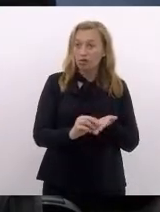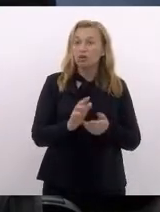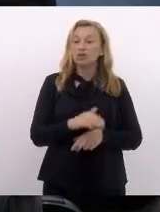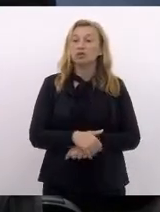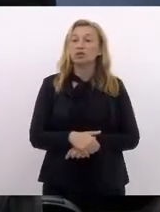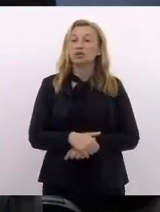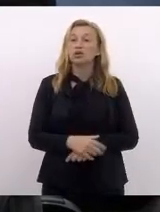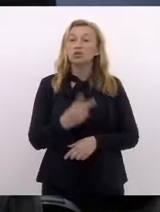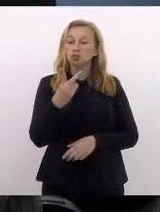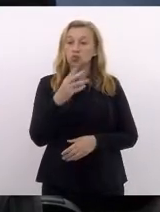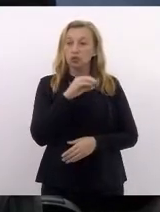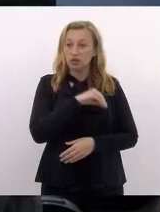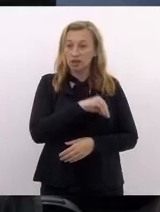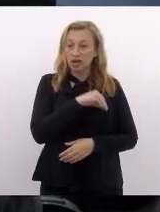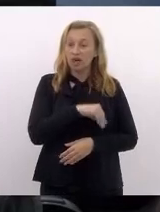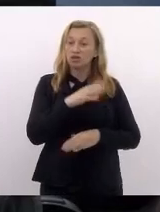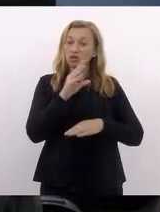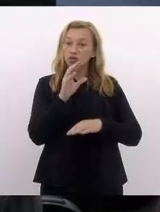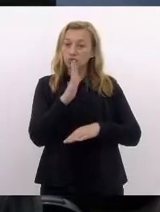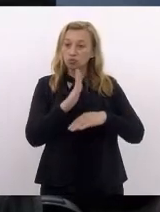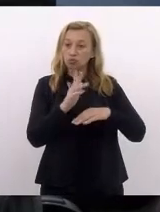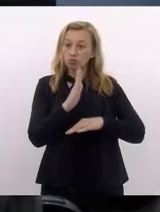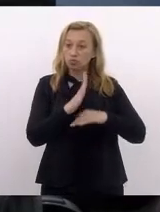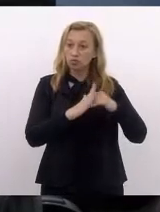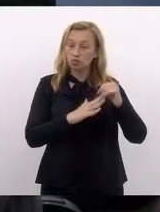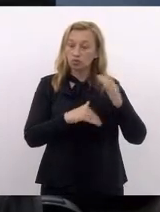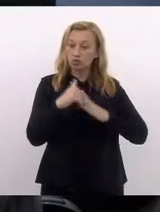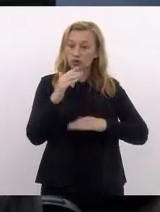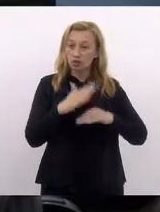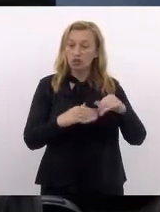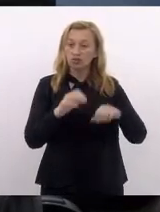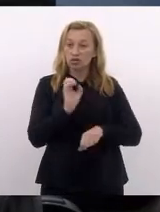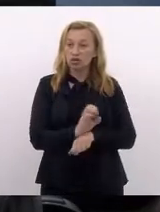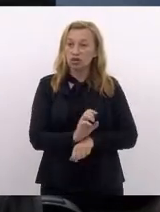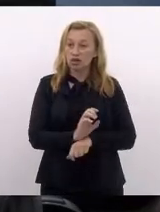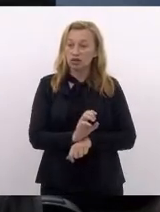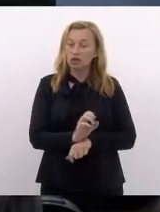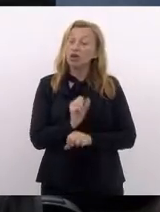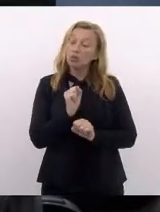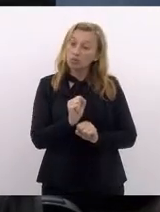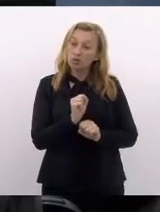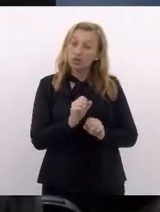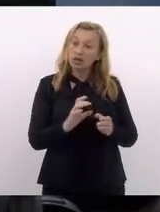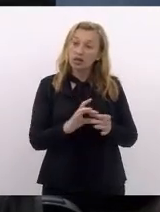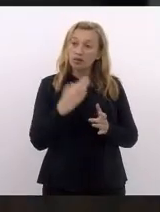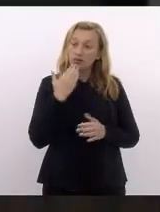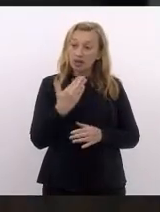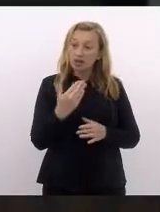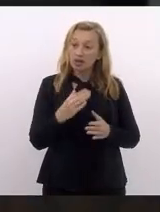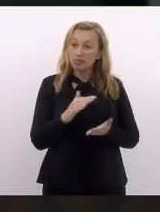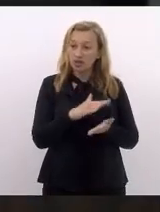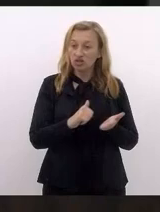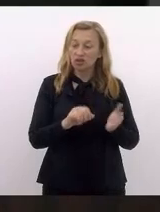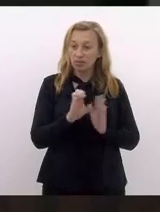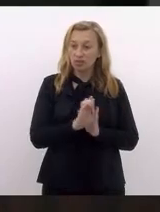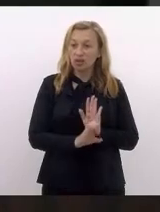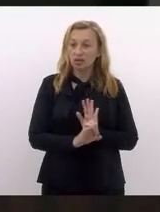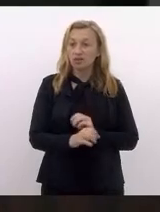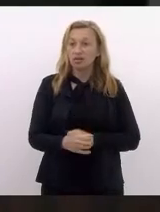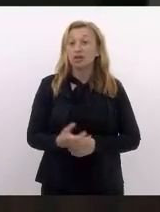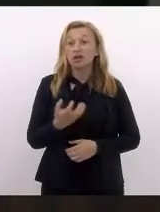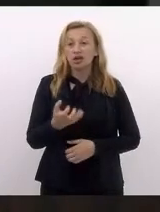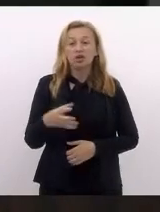todos os dois salários dos professores do estado irão receber se passar essa puder tô fazendo um apelo para nossa ver se a gente ir lá mesmo